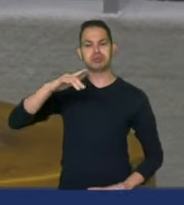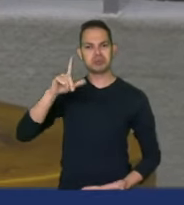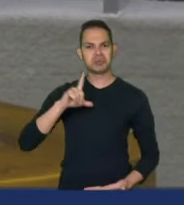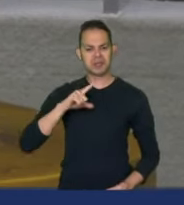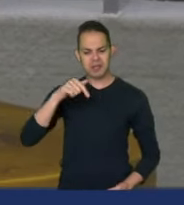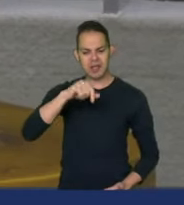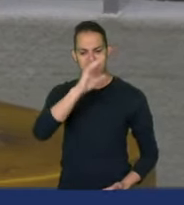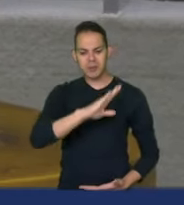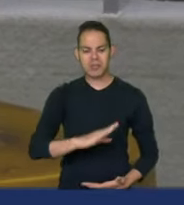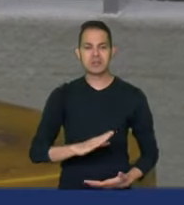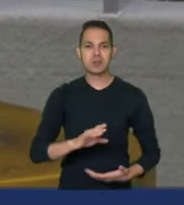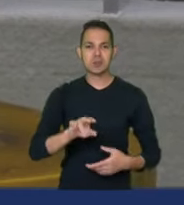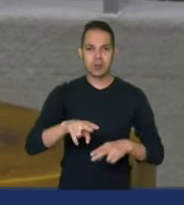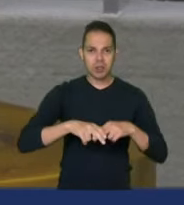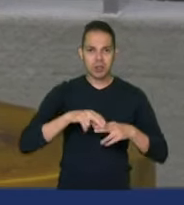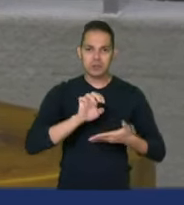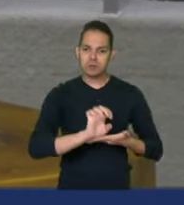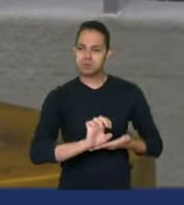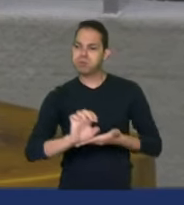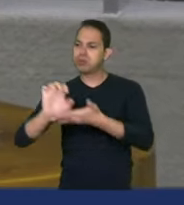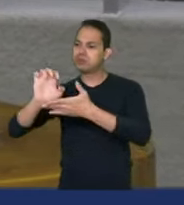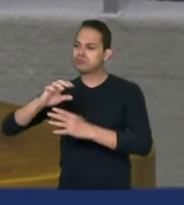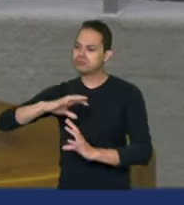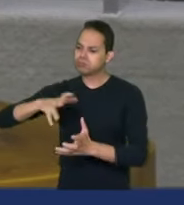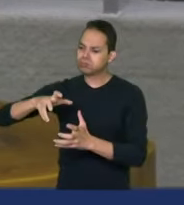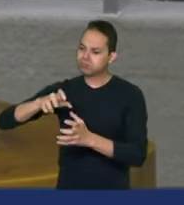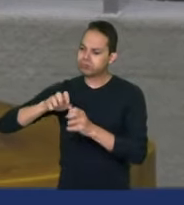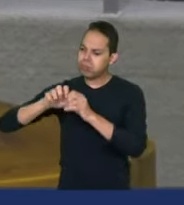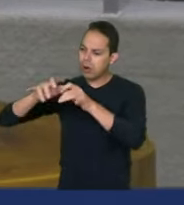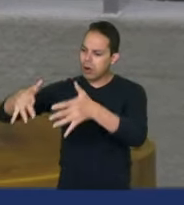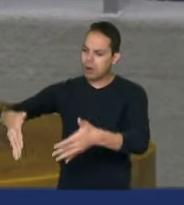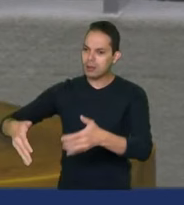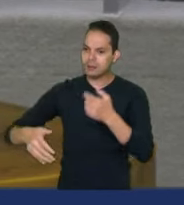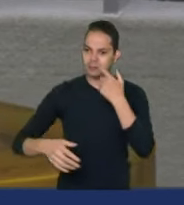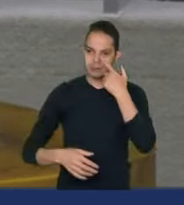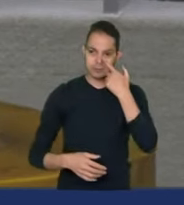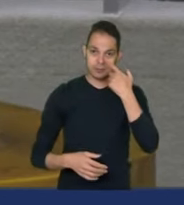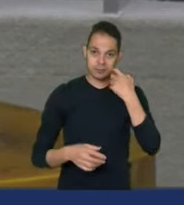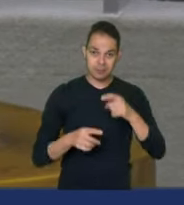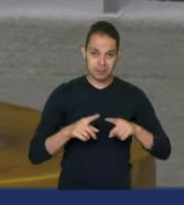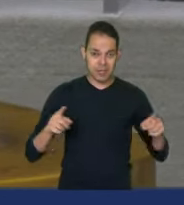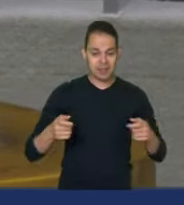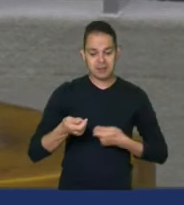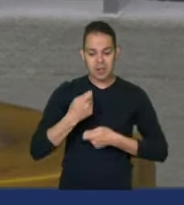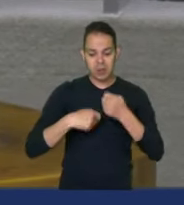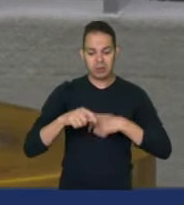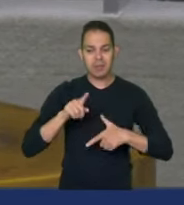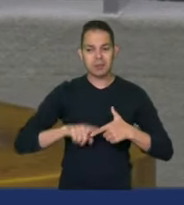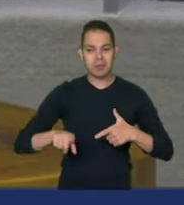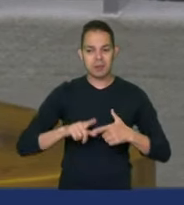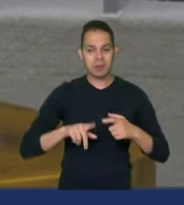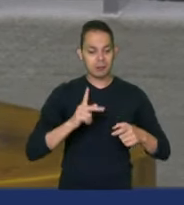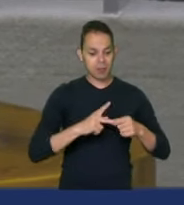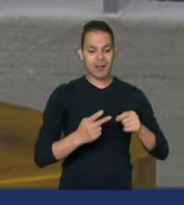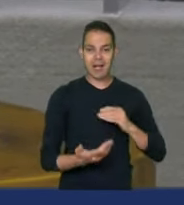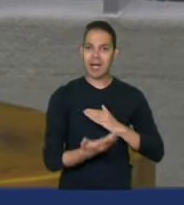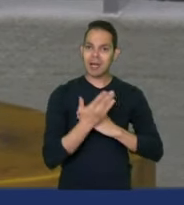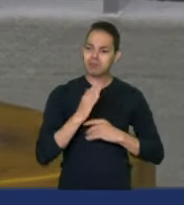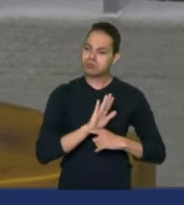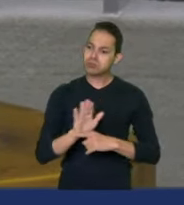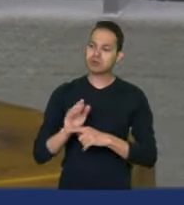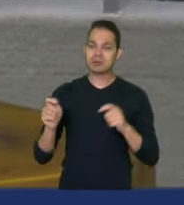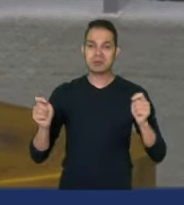entanto, nós vivemos uma crise, presidente, sem precedente na economia. E a Petrobras podia ajudar nisso. Nós temos o